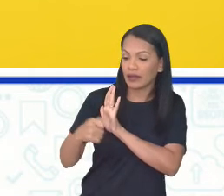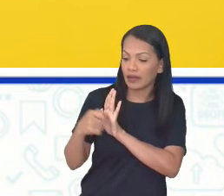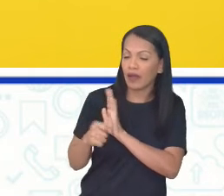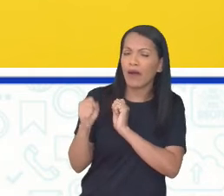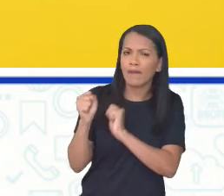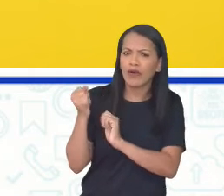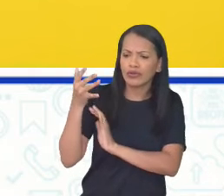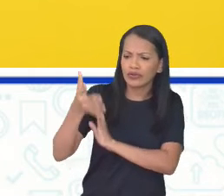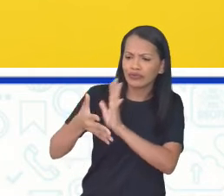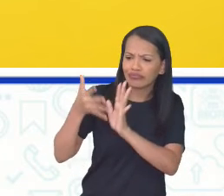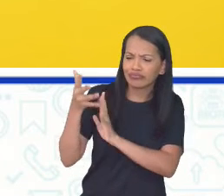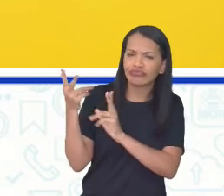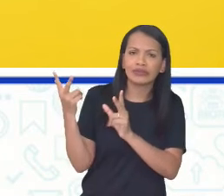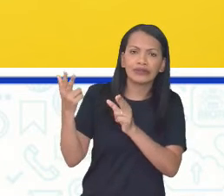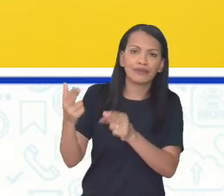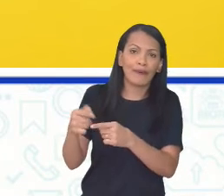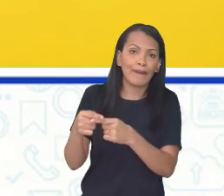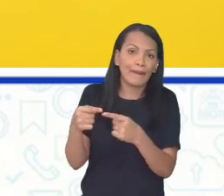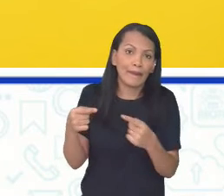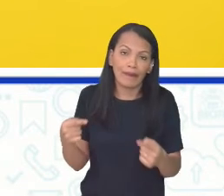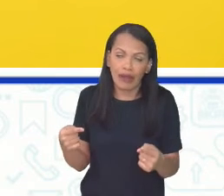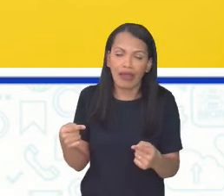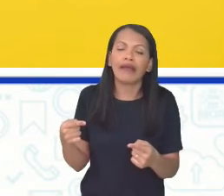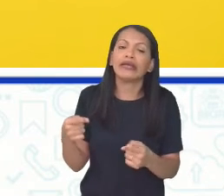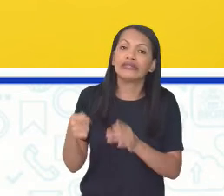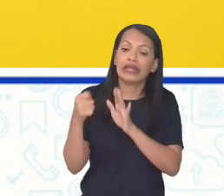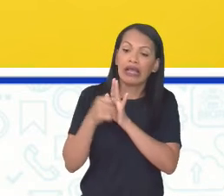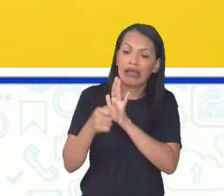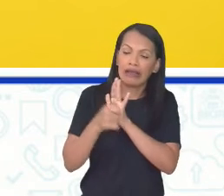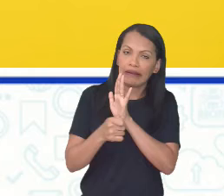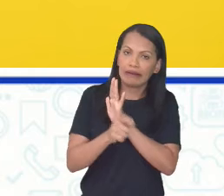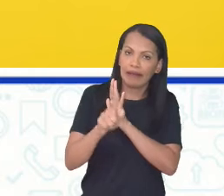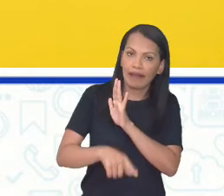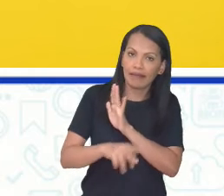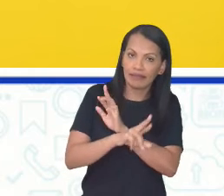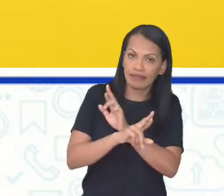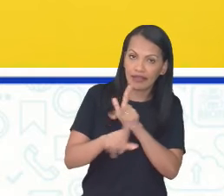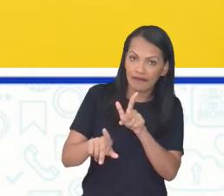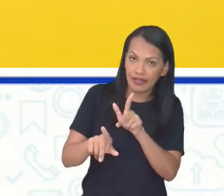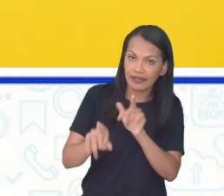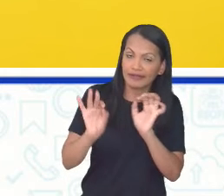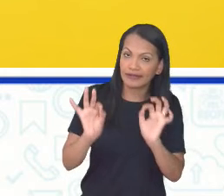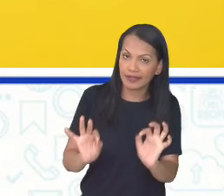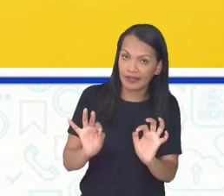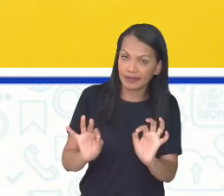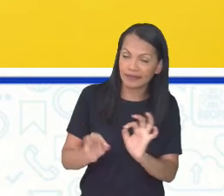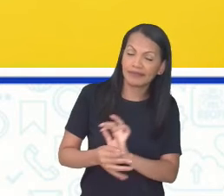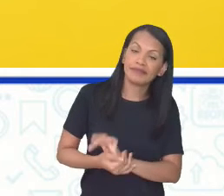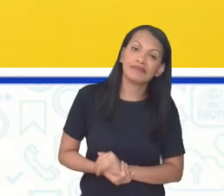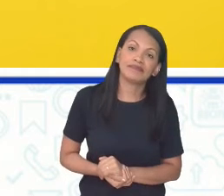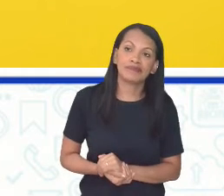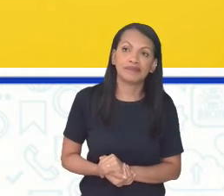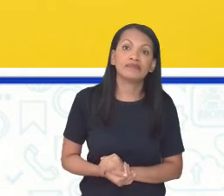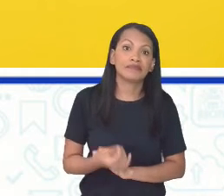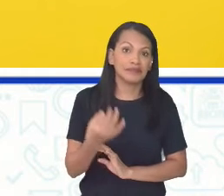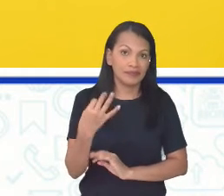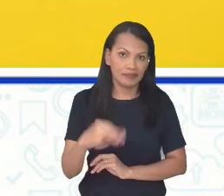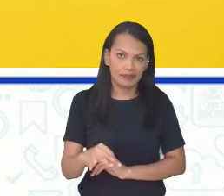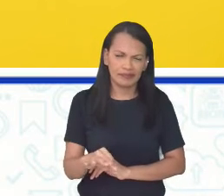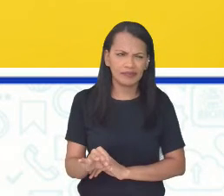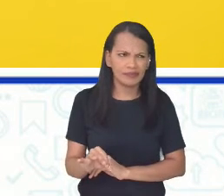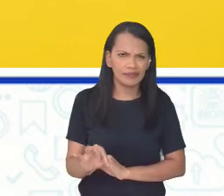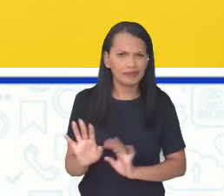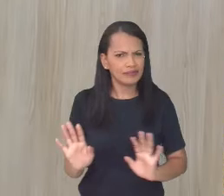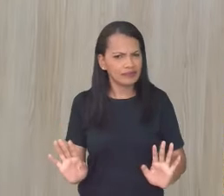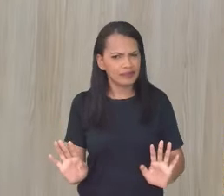igual, mas a escrita é diferente, não é? Tá certo isso?